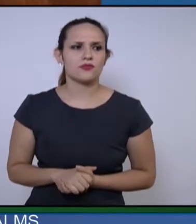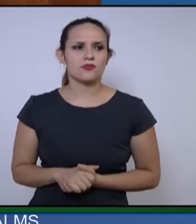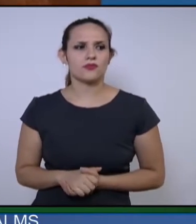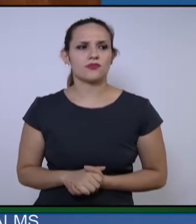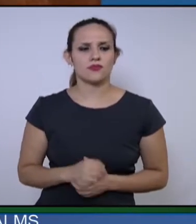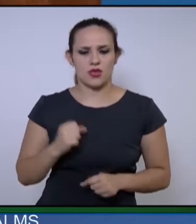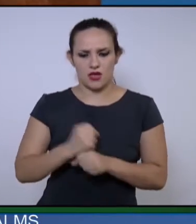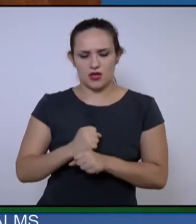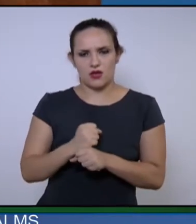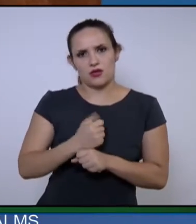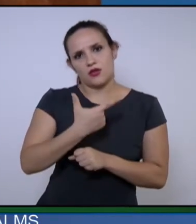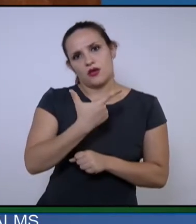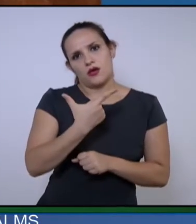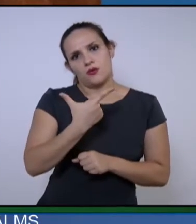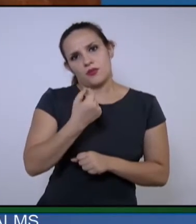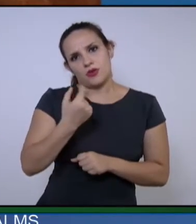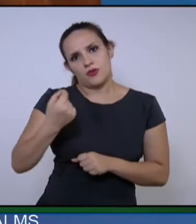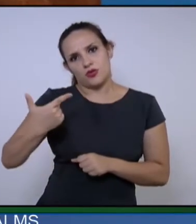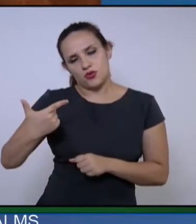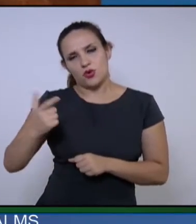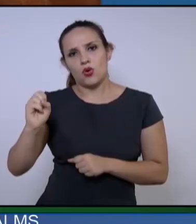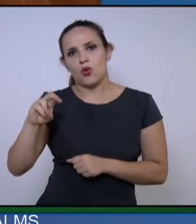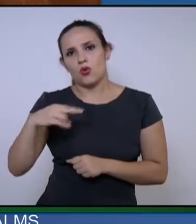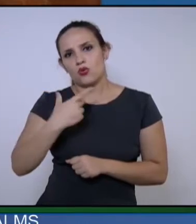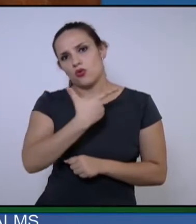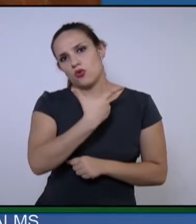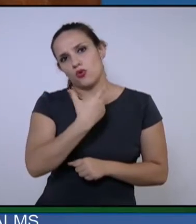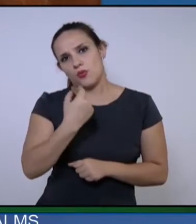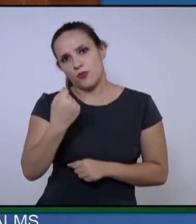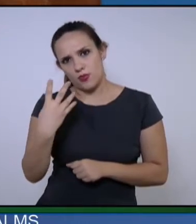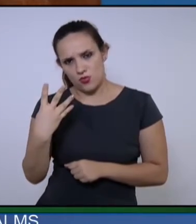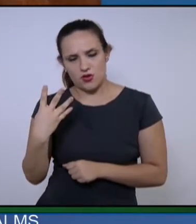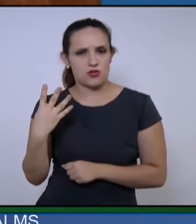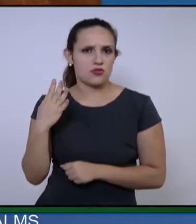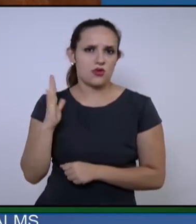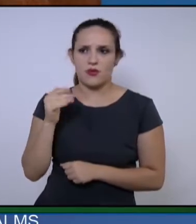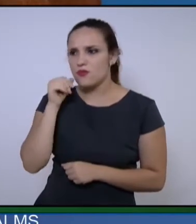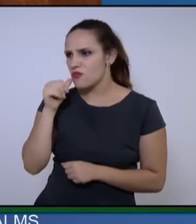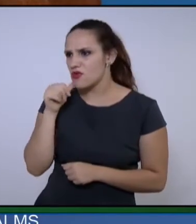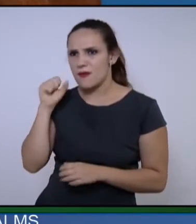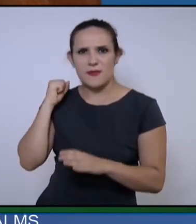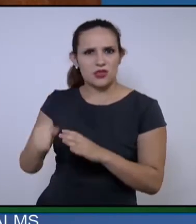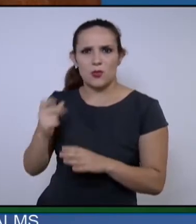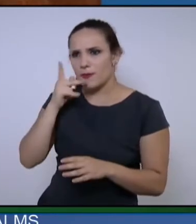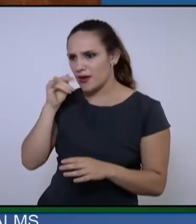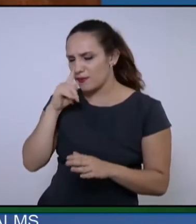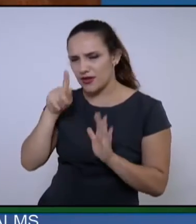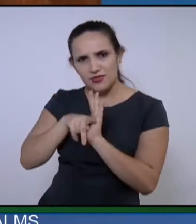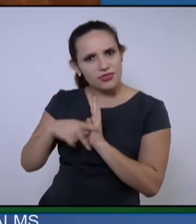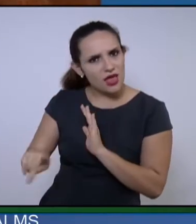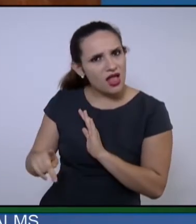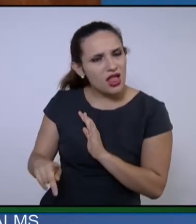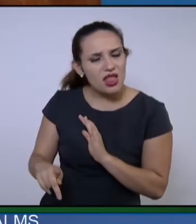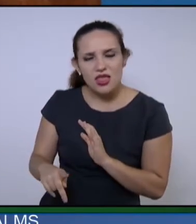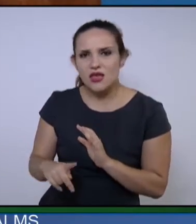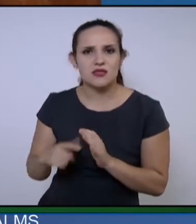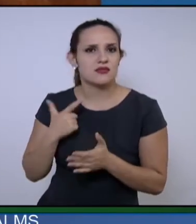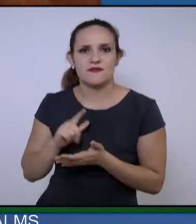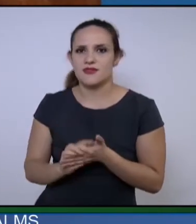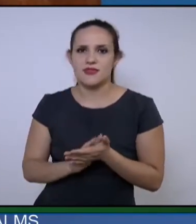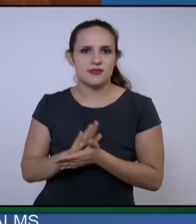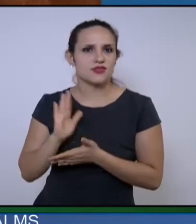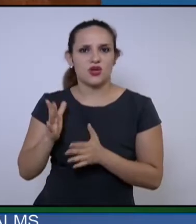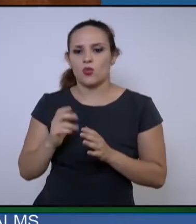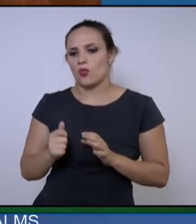2002, 2004, por aí, já todos praticamente em liberdade. Então, nós chegamos, meu caro